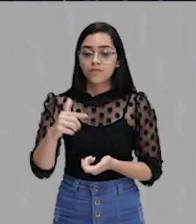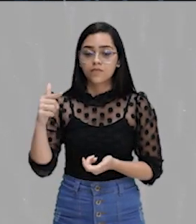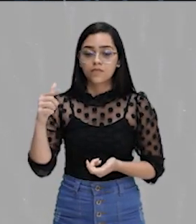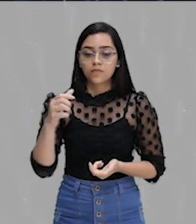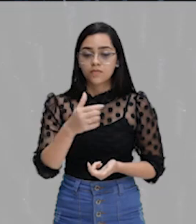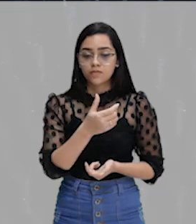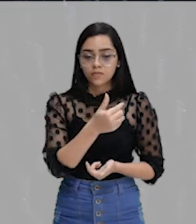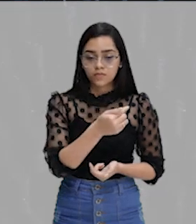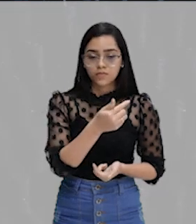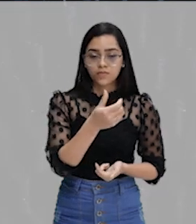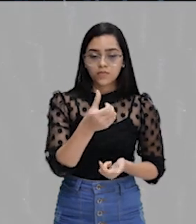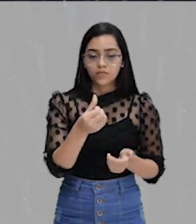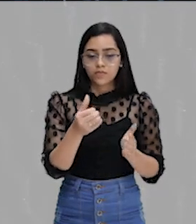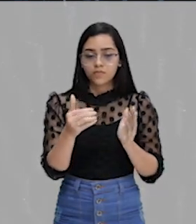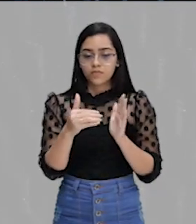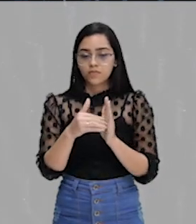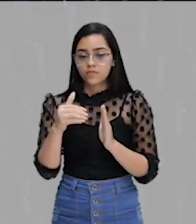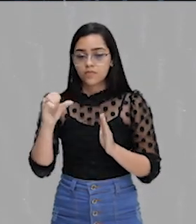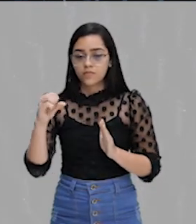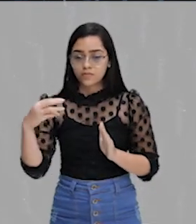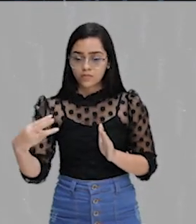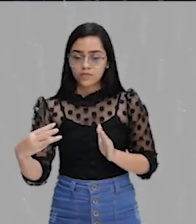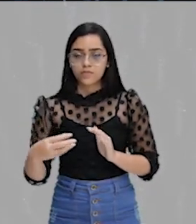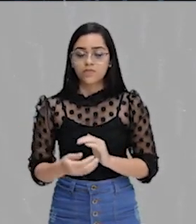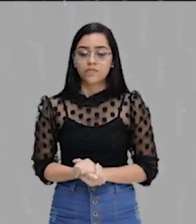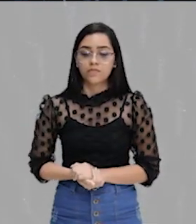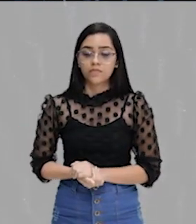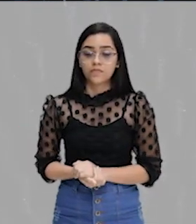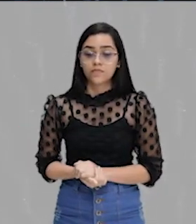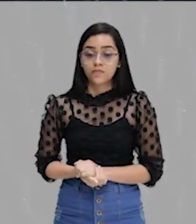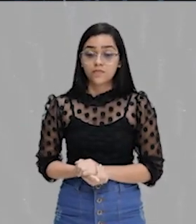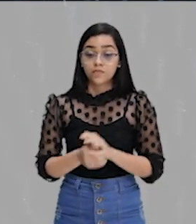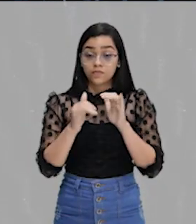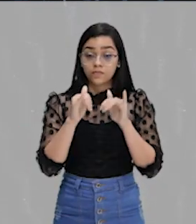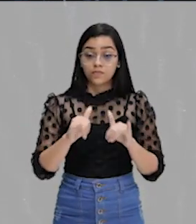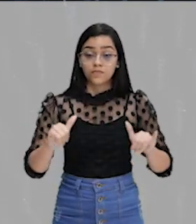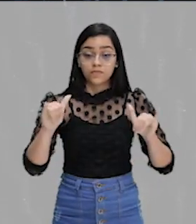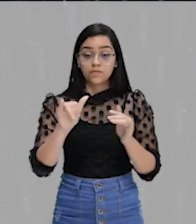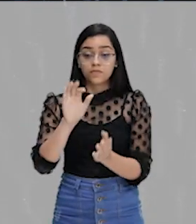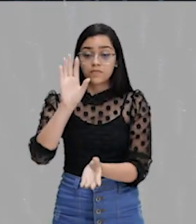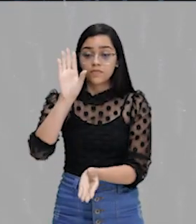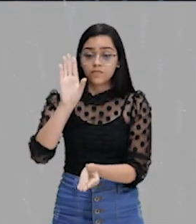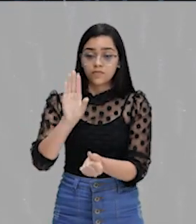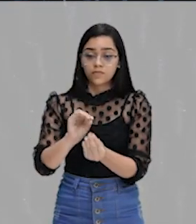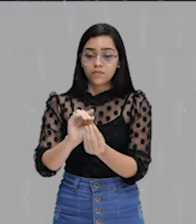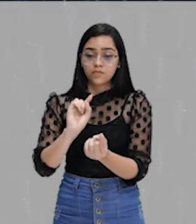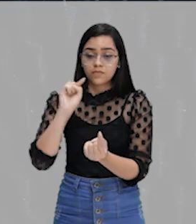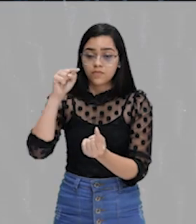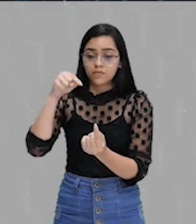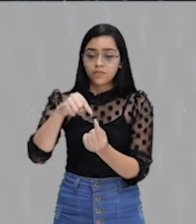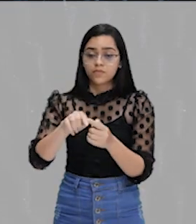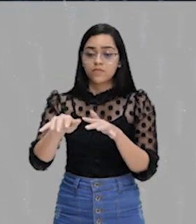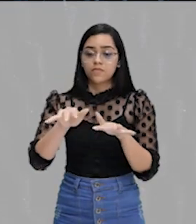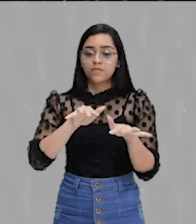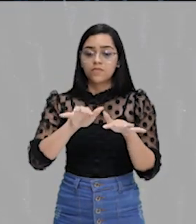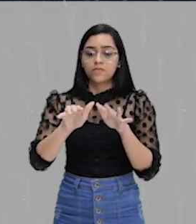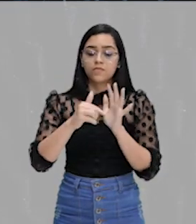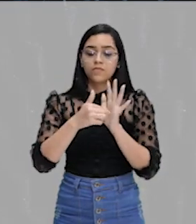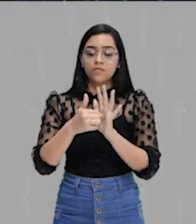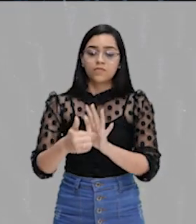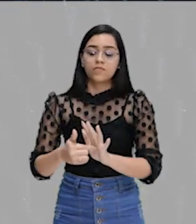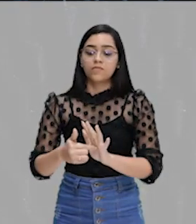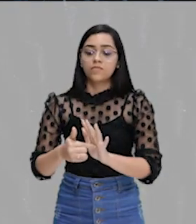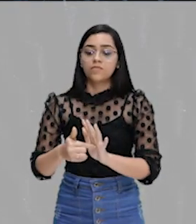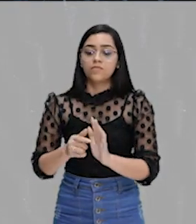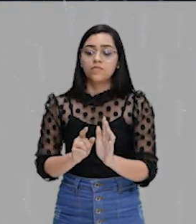76 a 83. Aí lá vem o comando, olha só. A declaração resume o